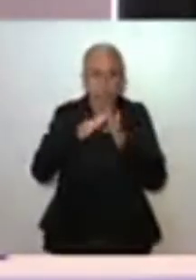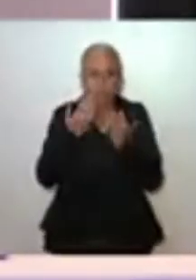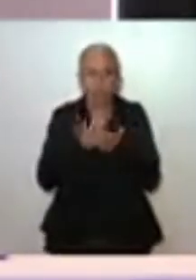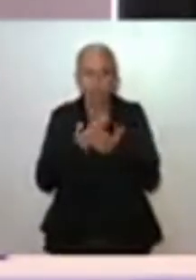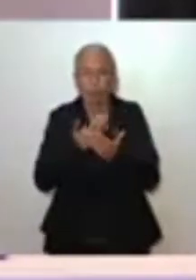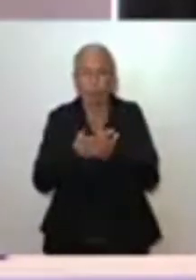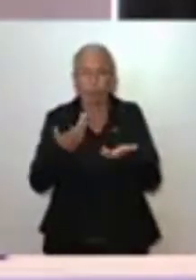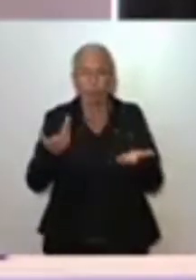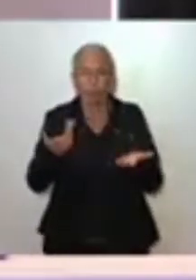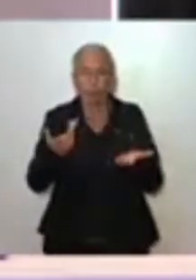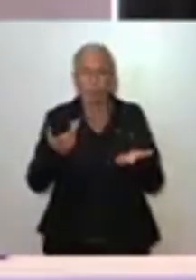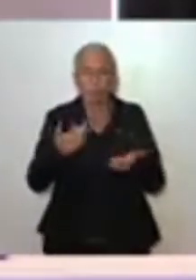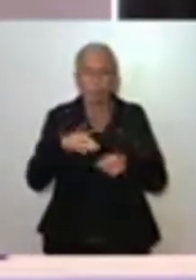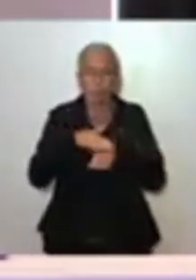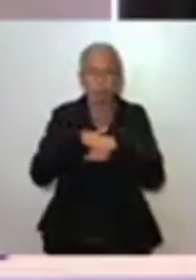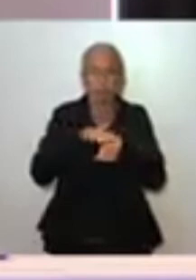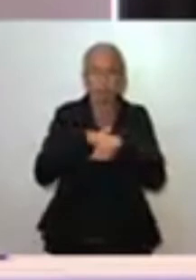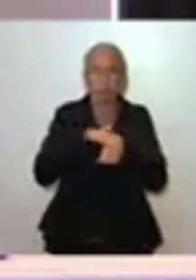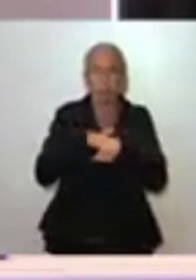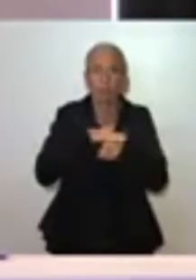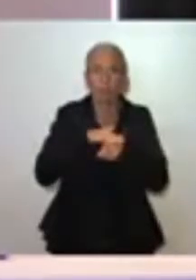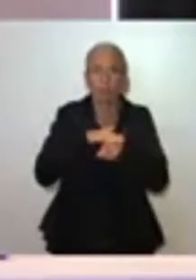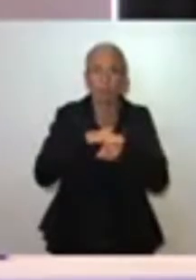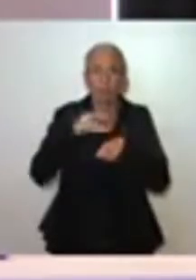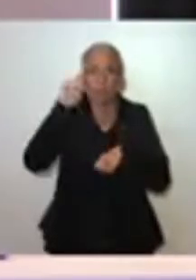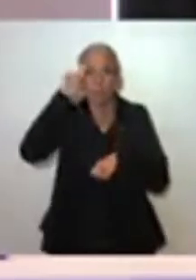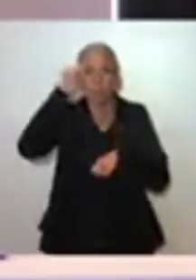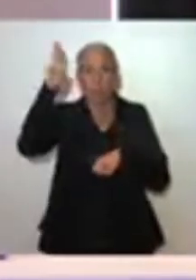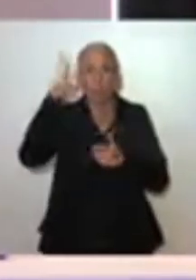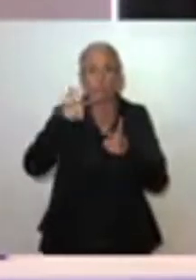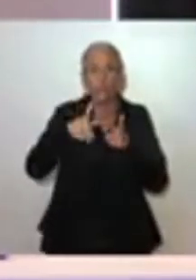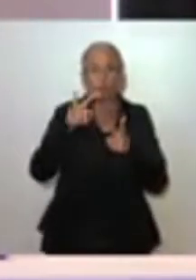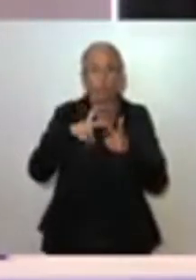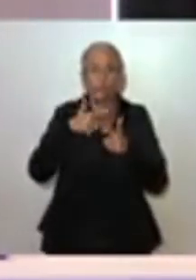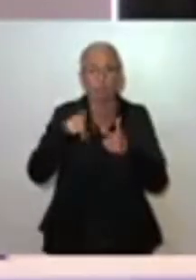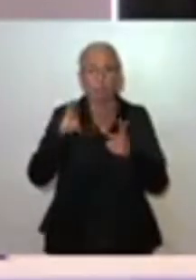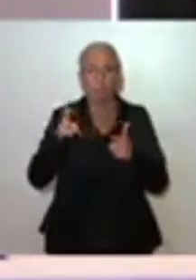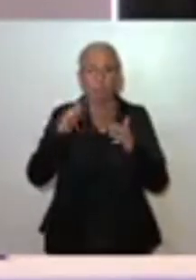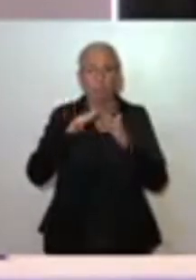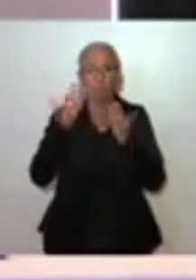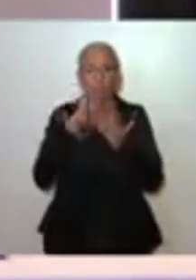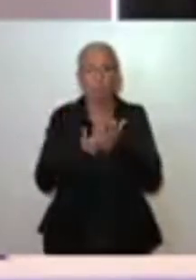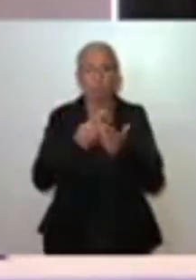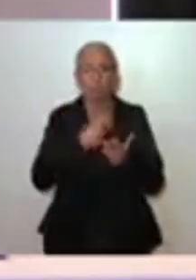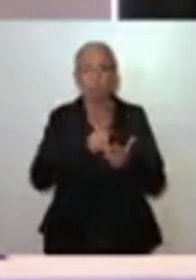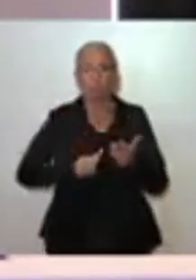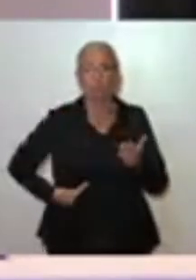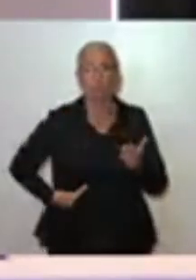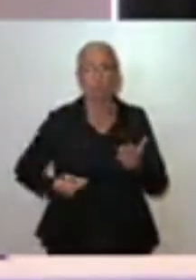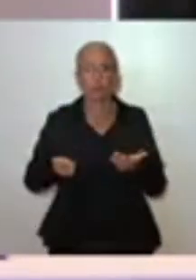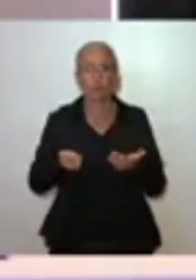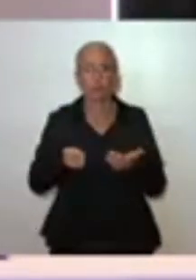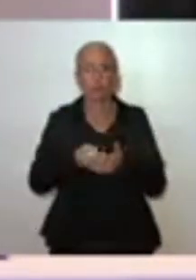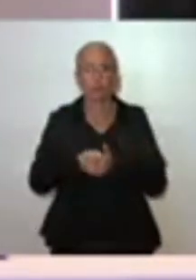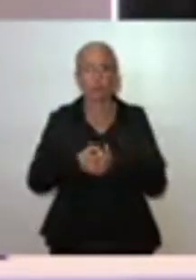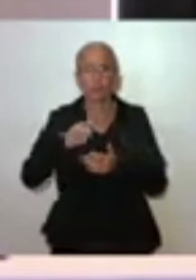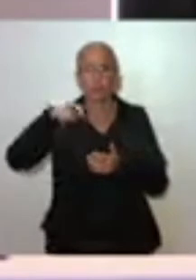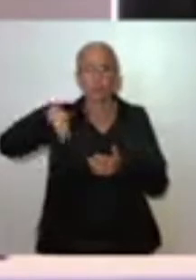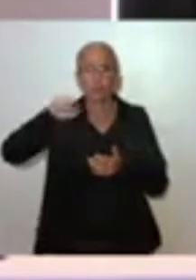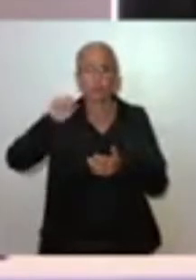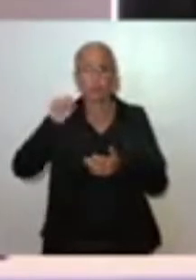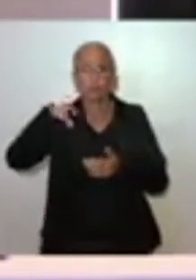conversa com autoridades elevadas em Brasília atuais eles acho que o problema é que na escola pública tem doutrinação marxista